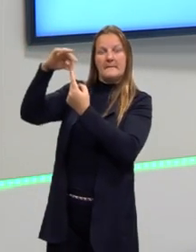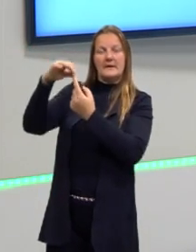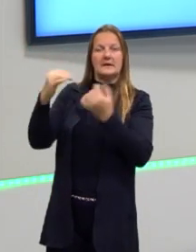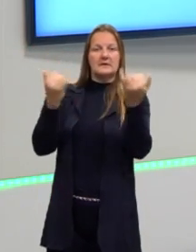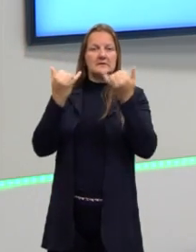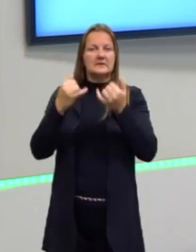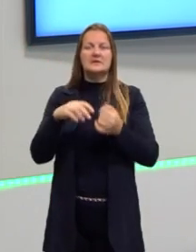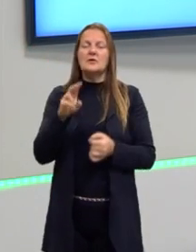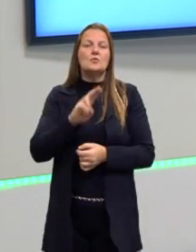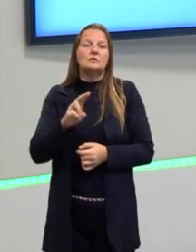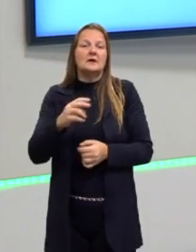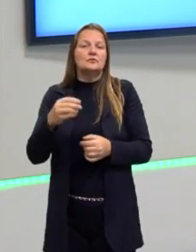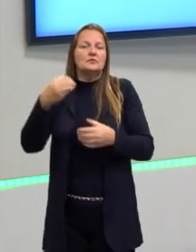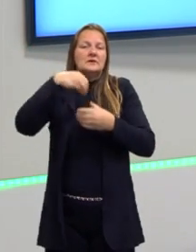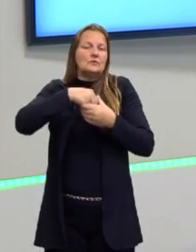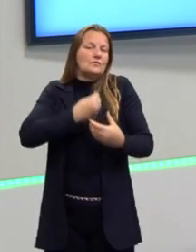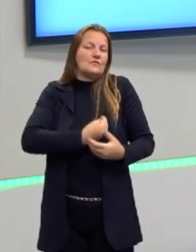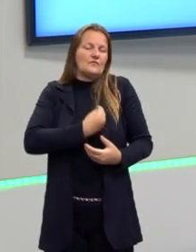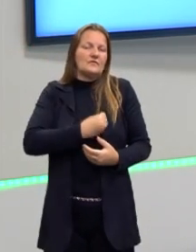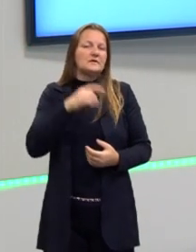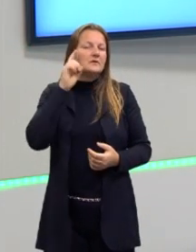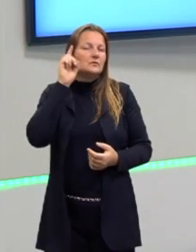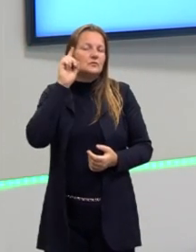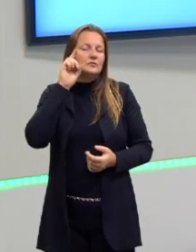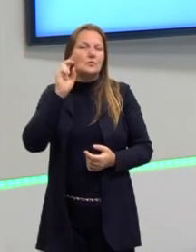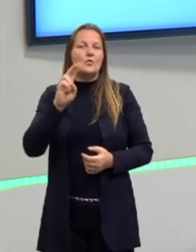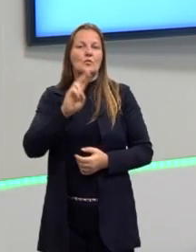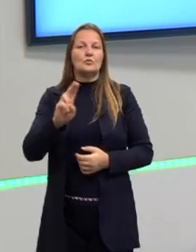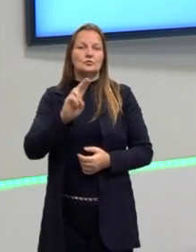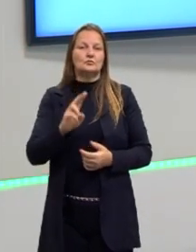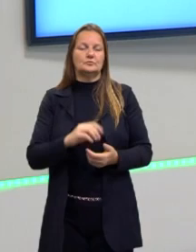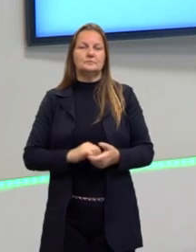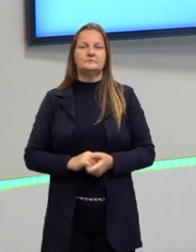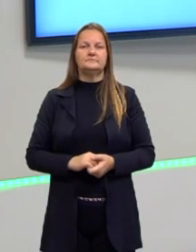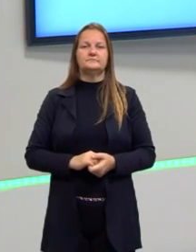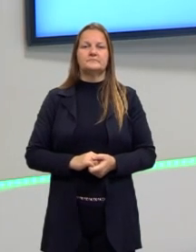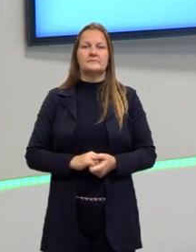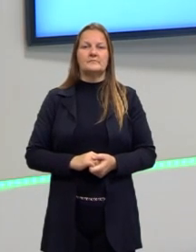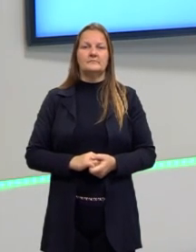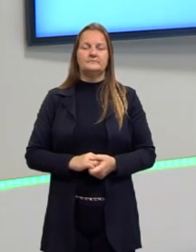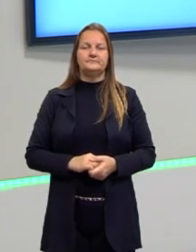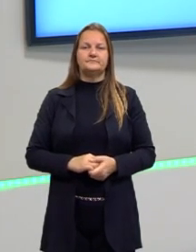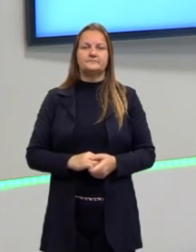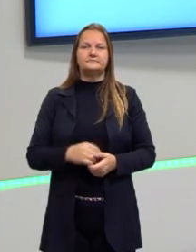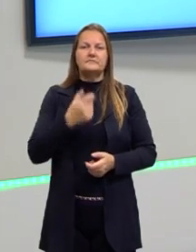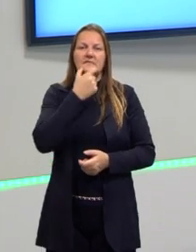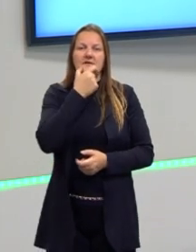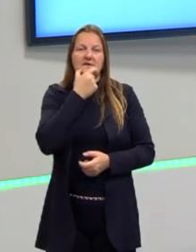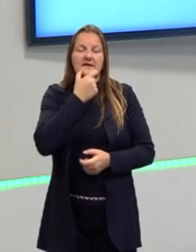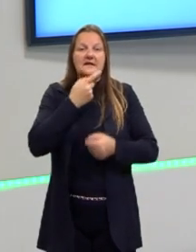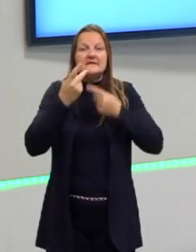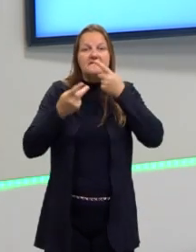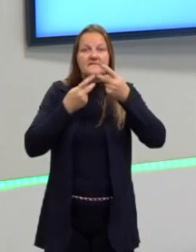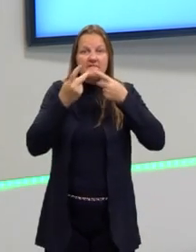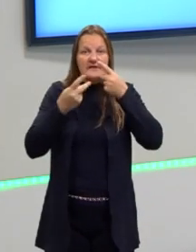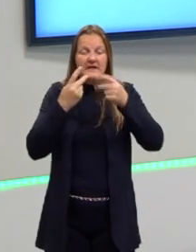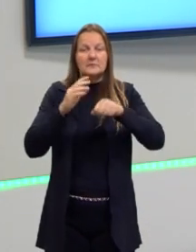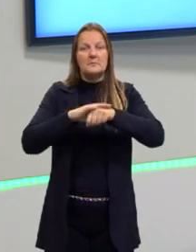comuns do dia a dia então elas são muito mais usadas no inglês falado